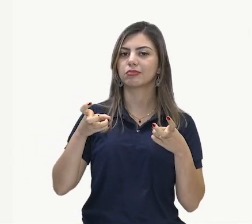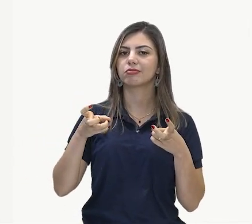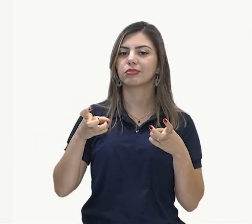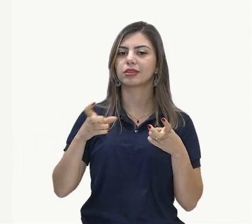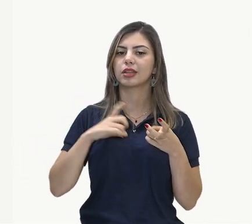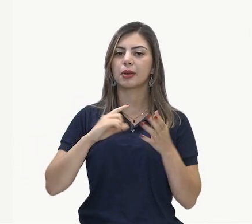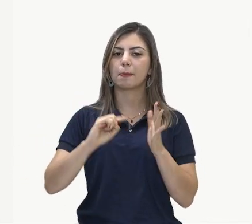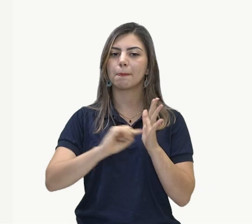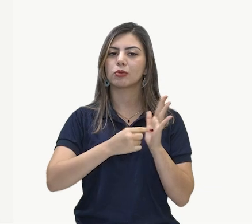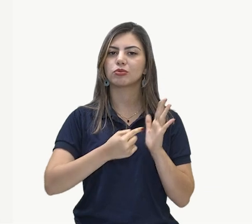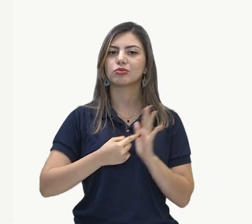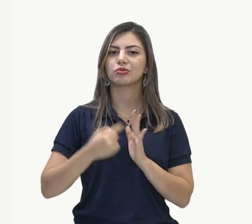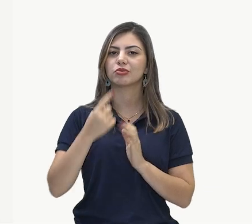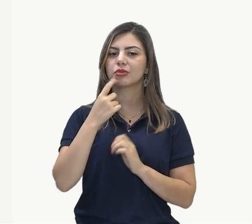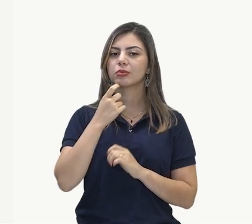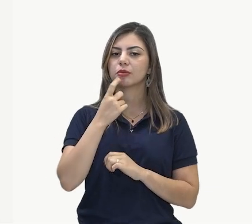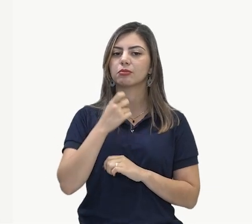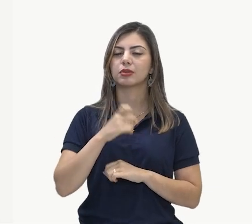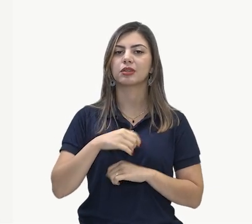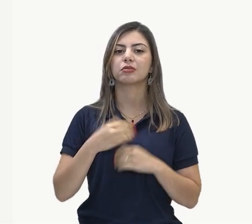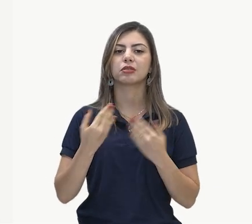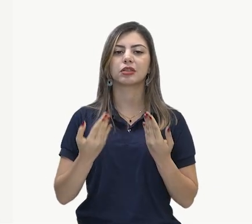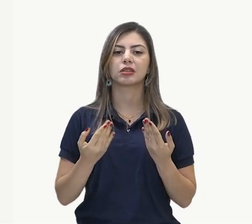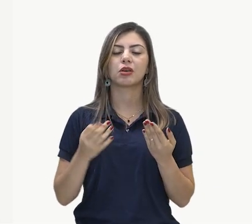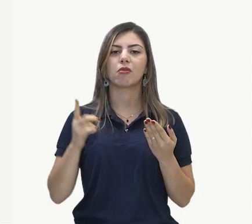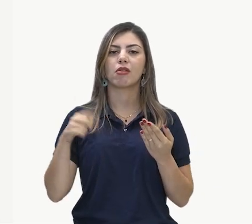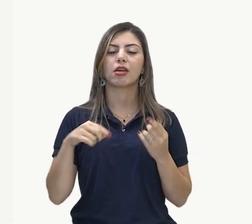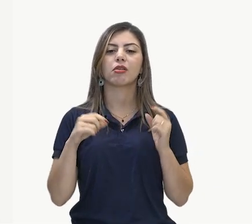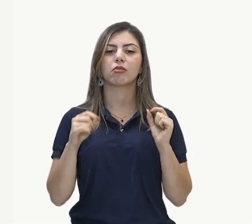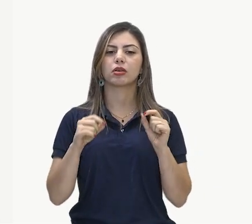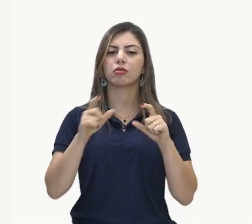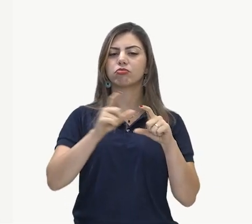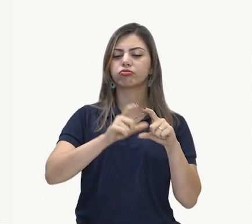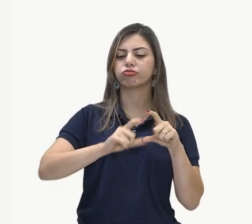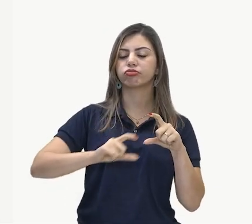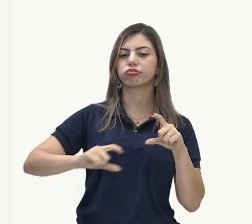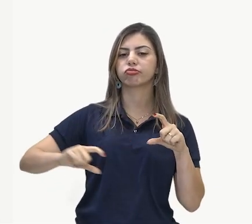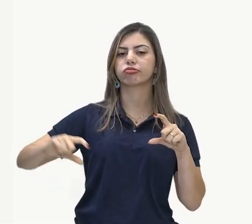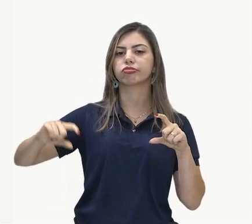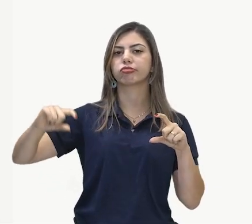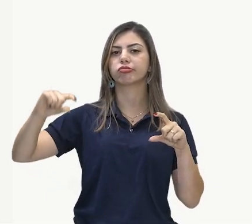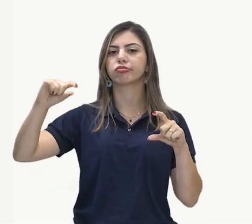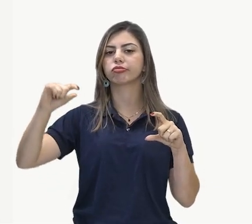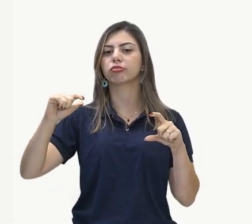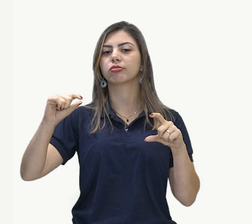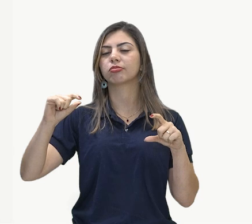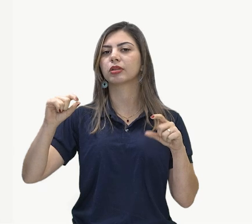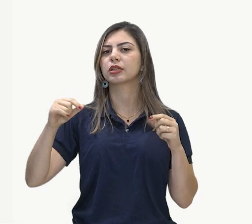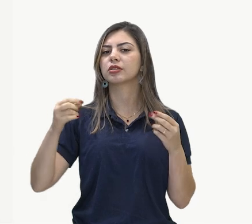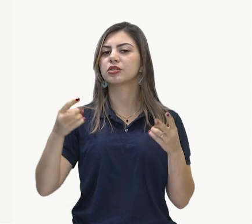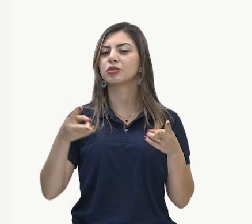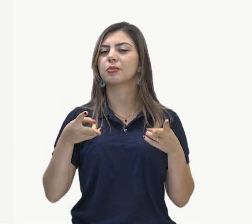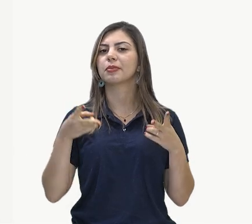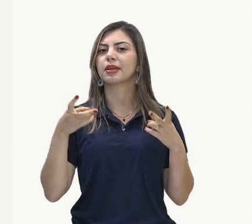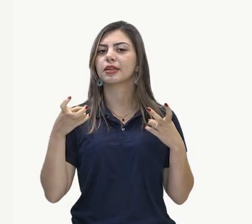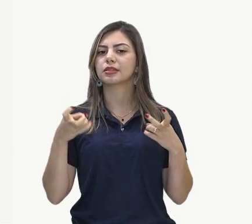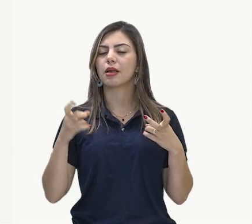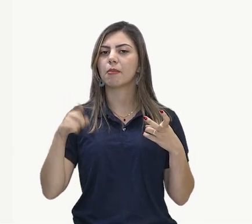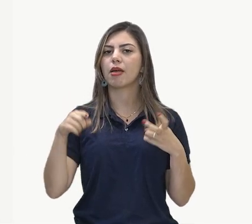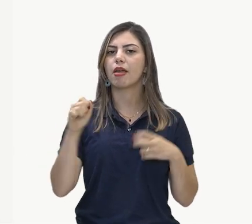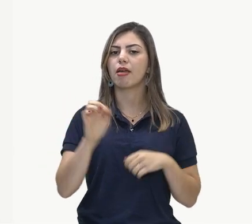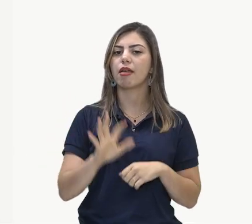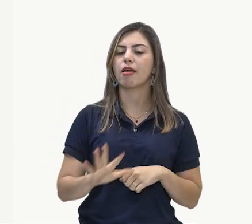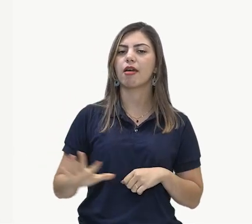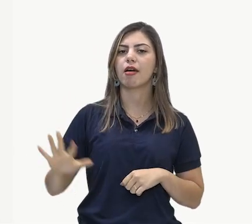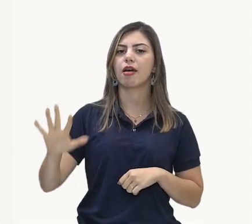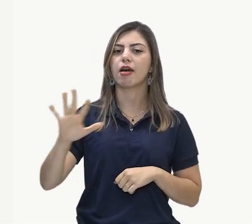o chamado arco do desmatamento. Esse ele acaba destacando então as áreas da